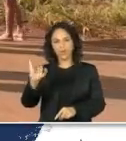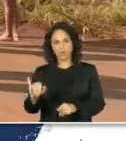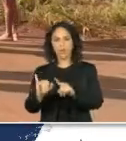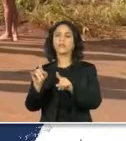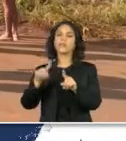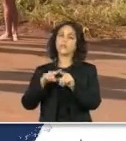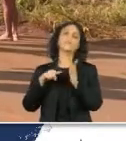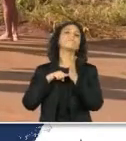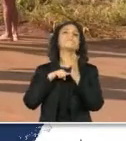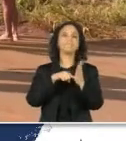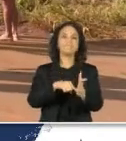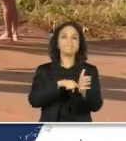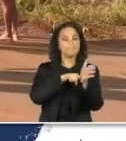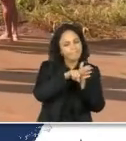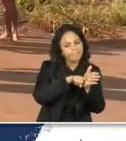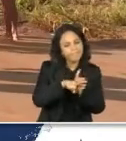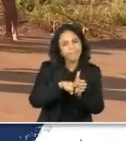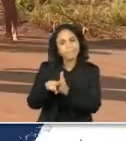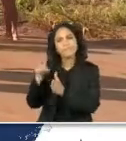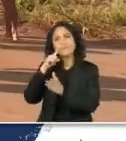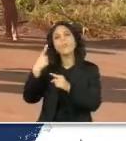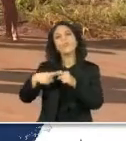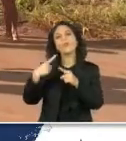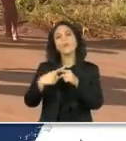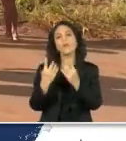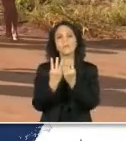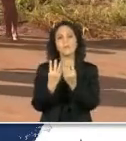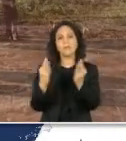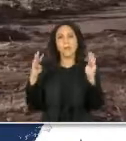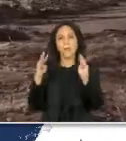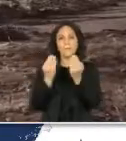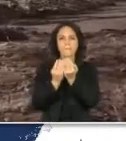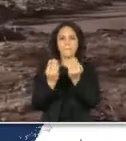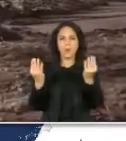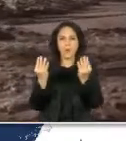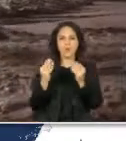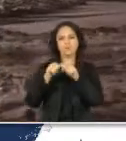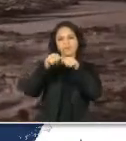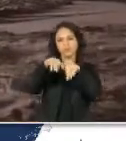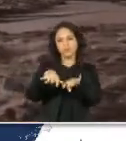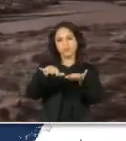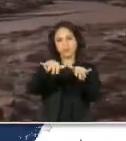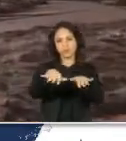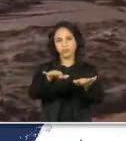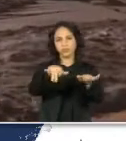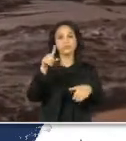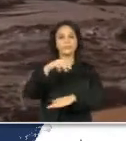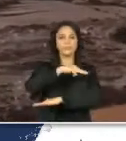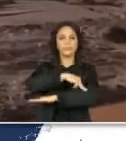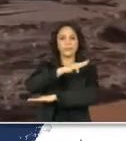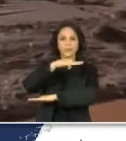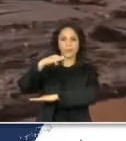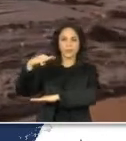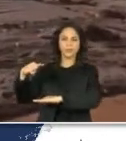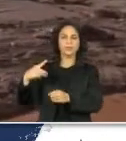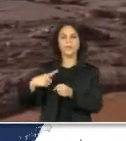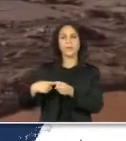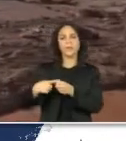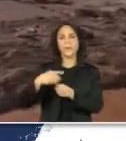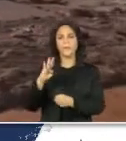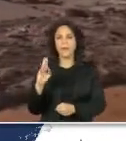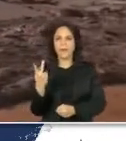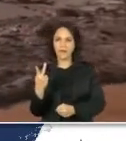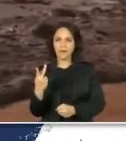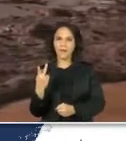responsabilidades estavam sendo investigadas. O que basicamente aconteceu? Eles tinham informações de que